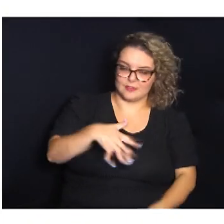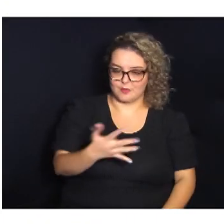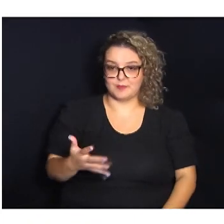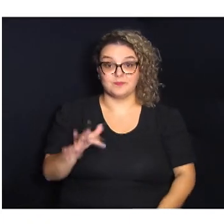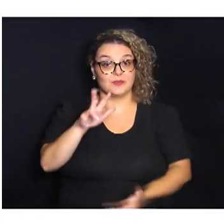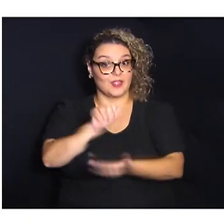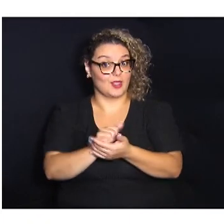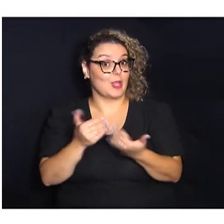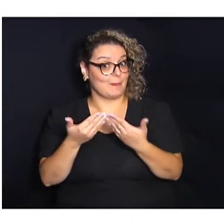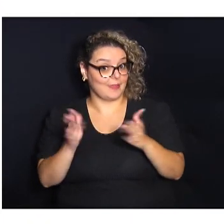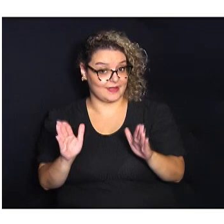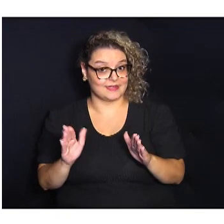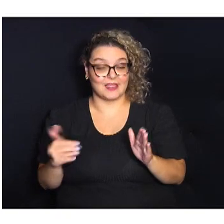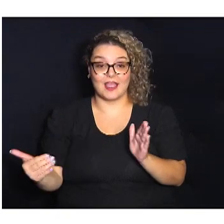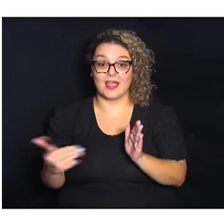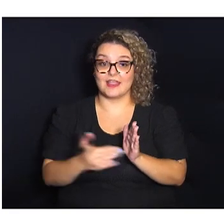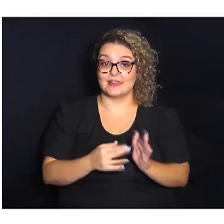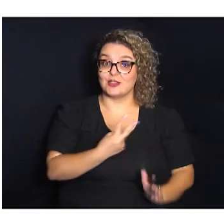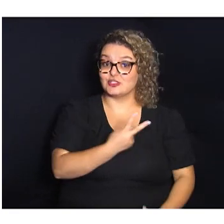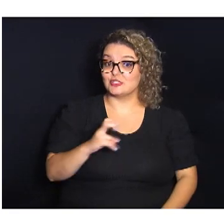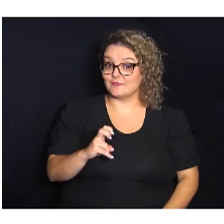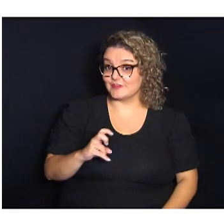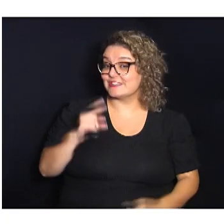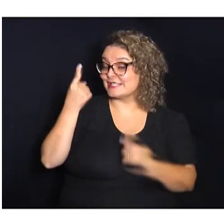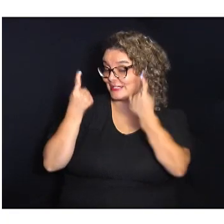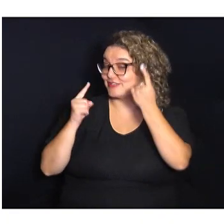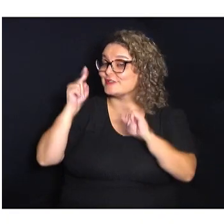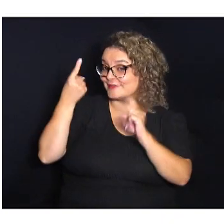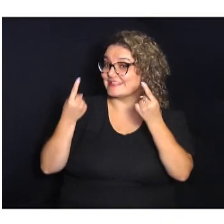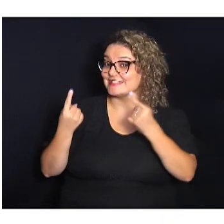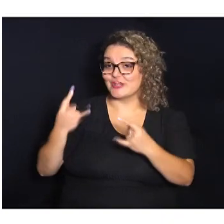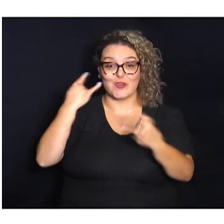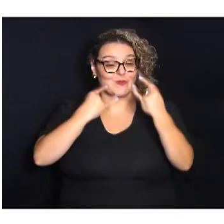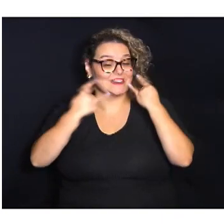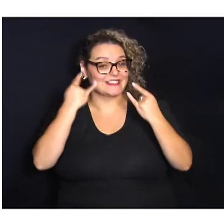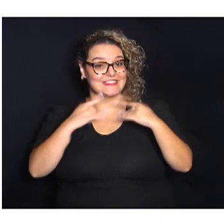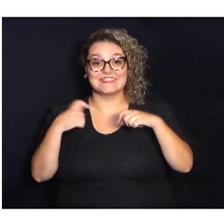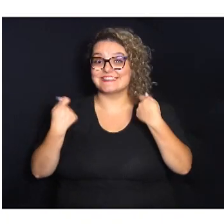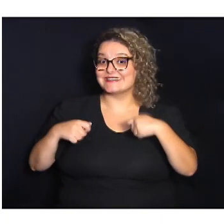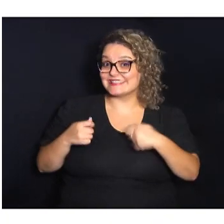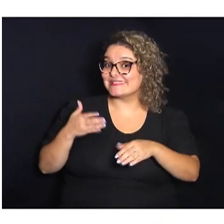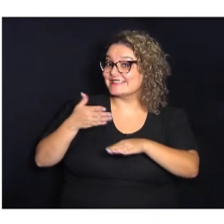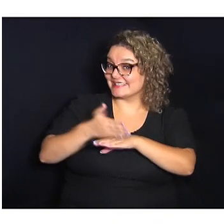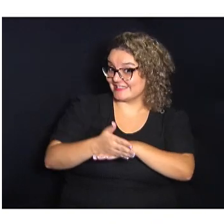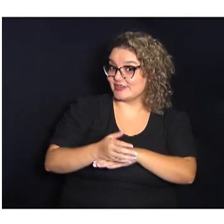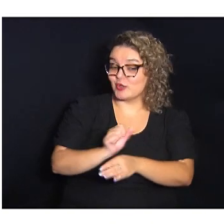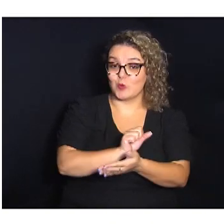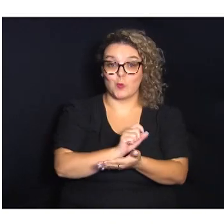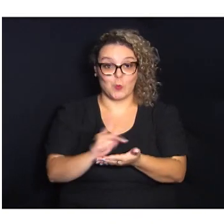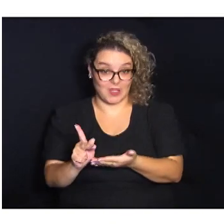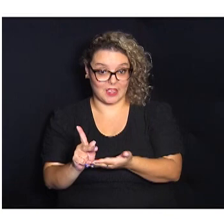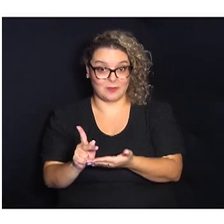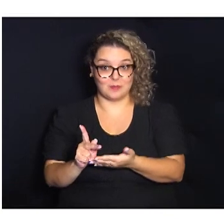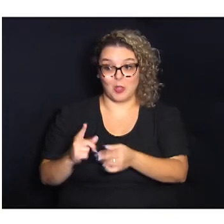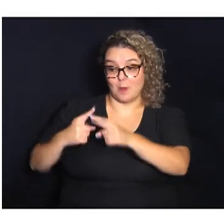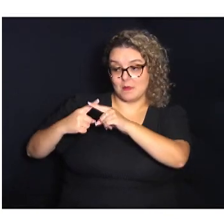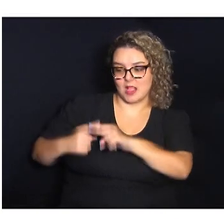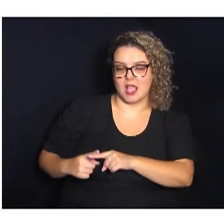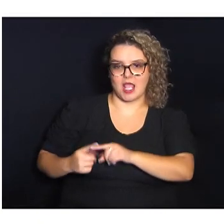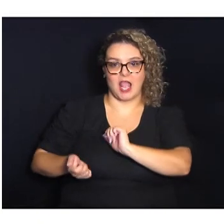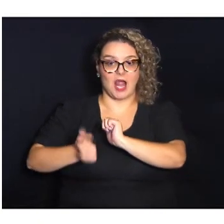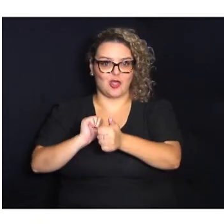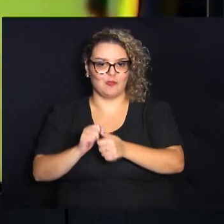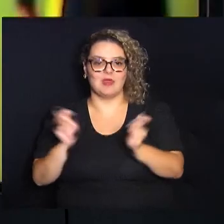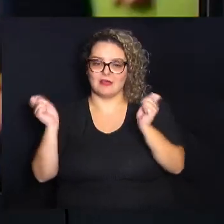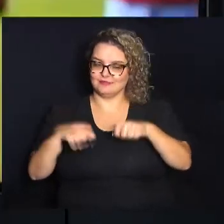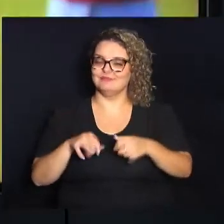estão abertas e vão até o dia 25 de fevereiro. Os interessados precisam acessar o aplicativo Placar Esportivo para efetuar